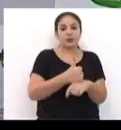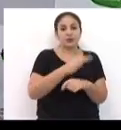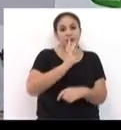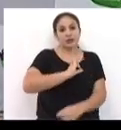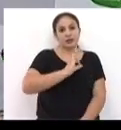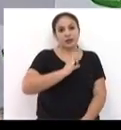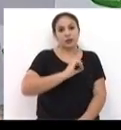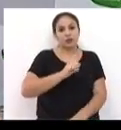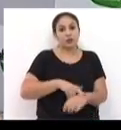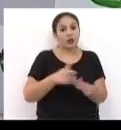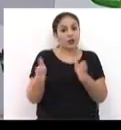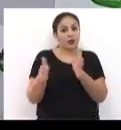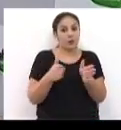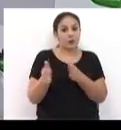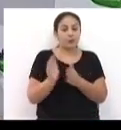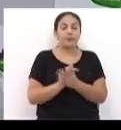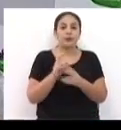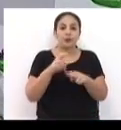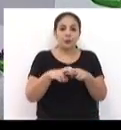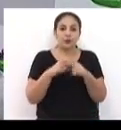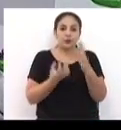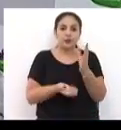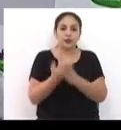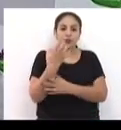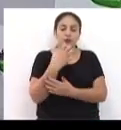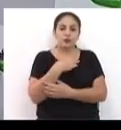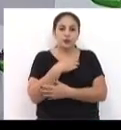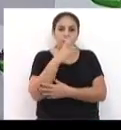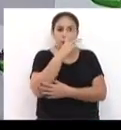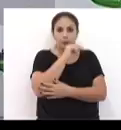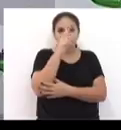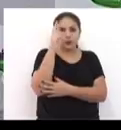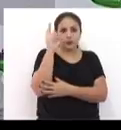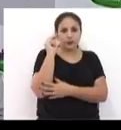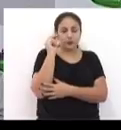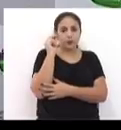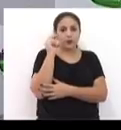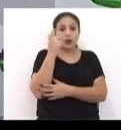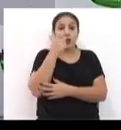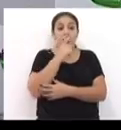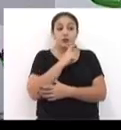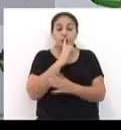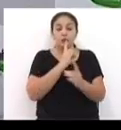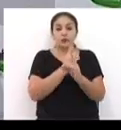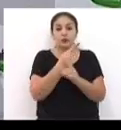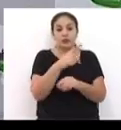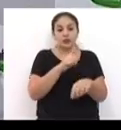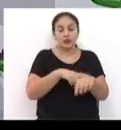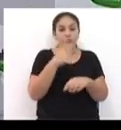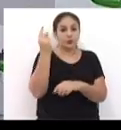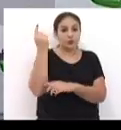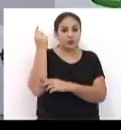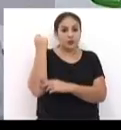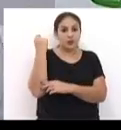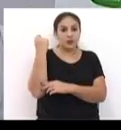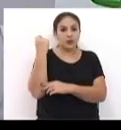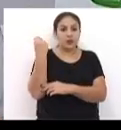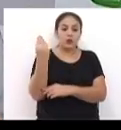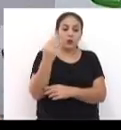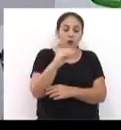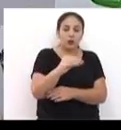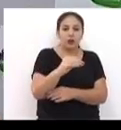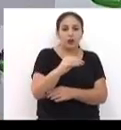salarial naquela época. Então foi instituído uma maneira que o Executivo Municipal achou naquela época de instituir o Ticket